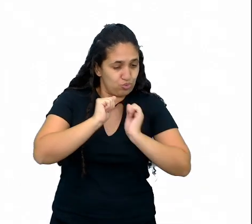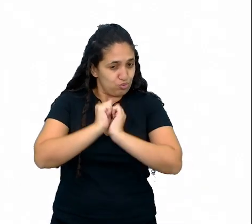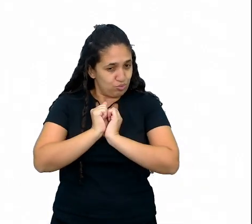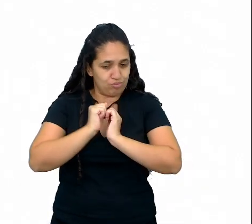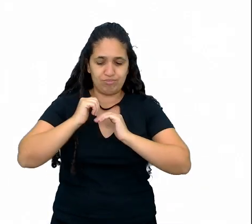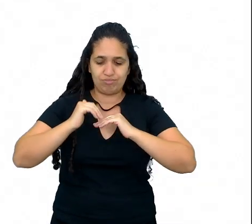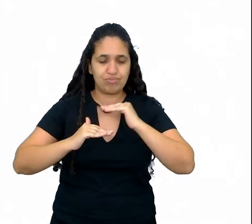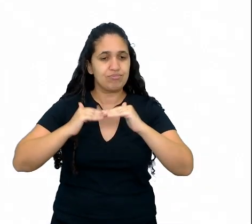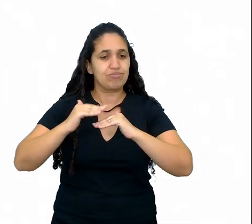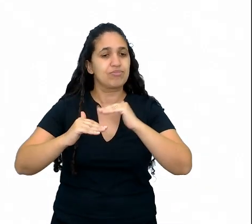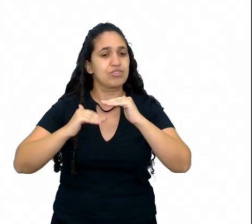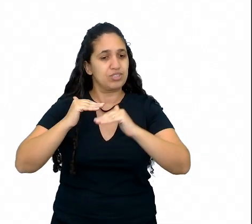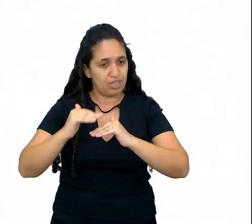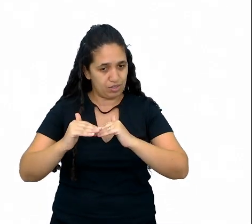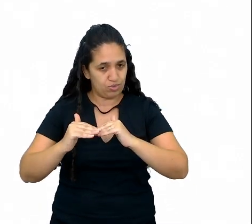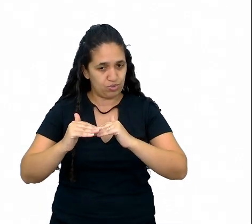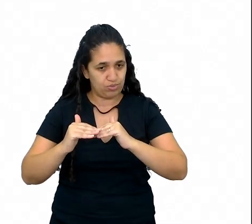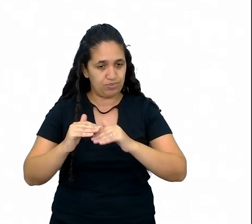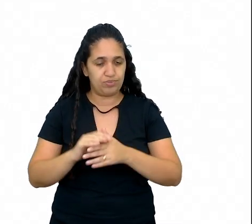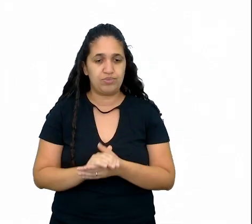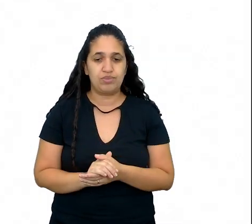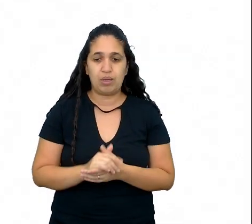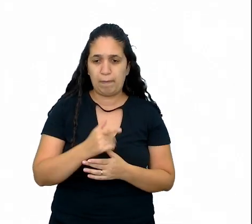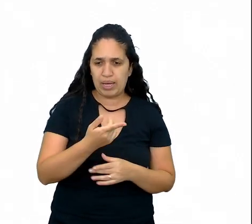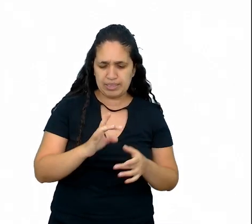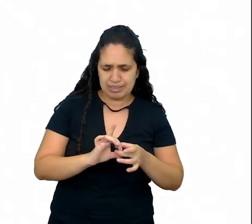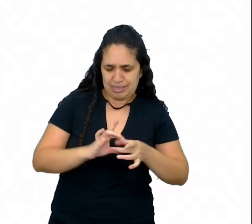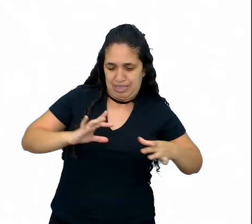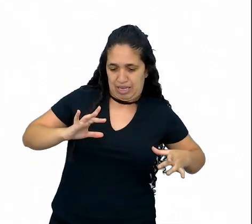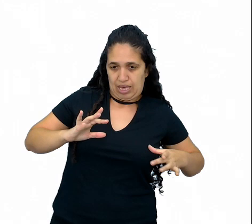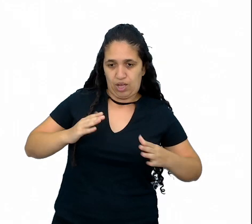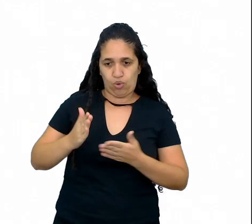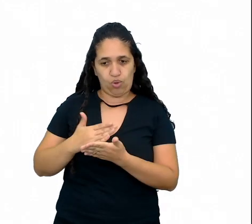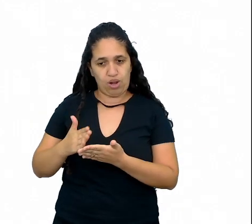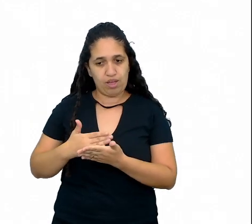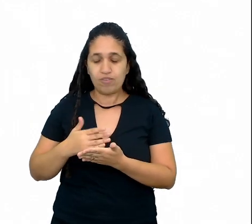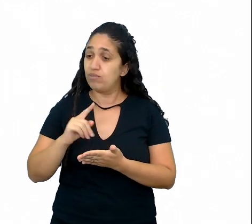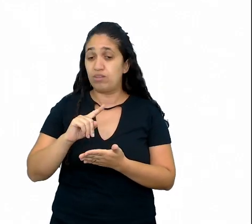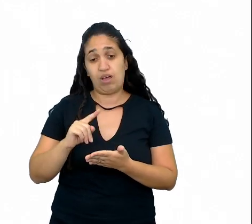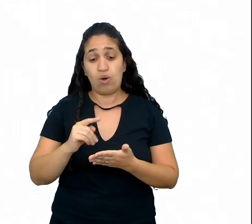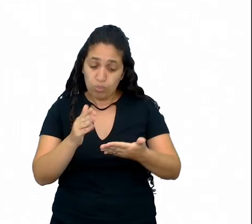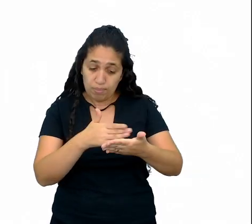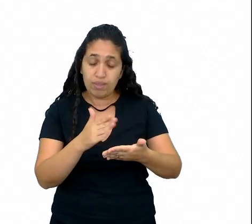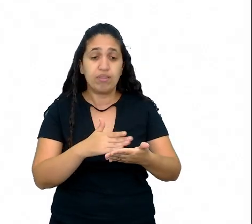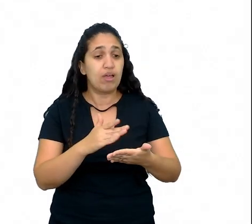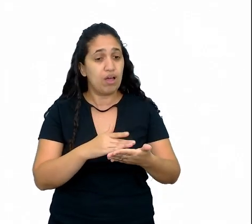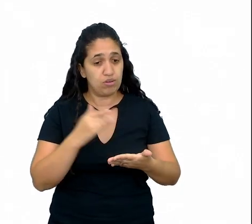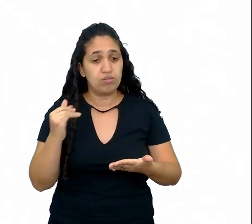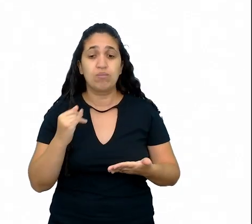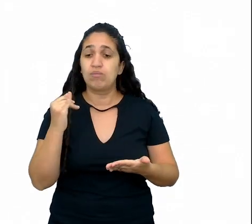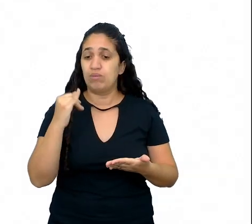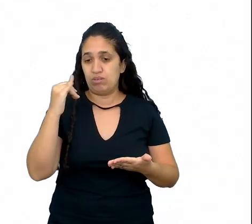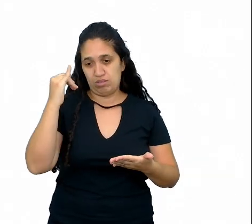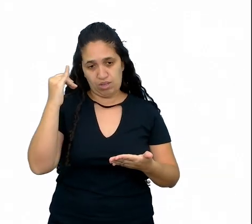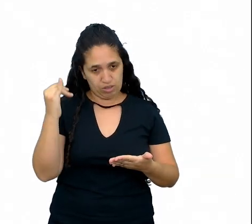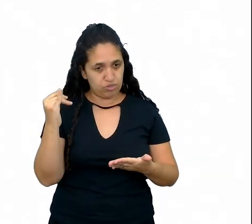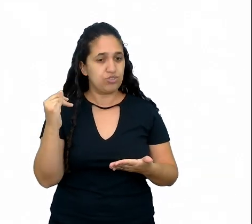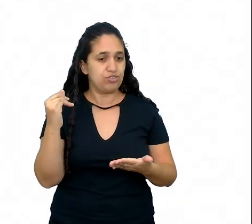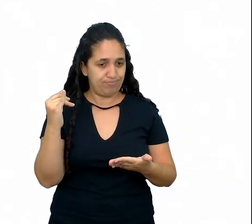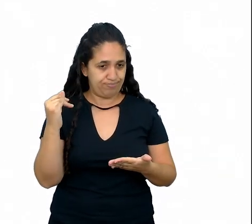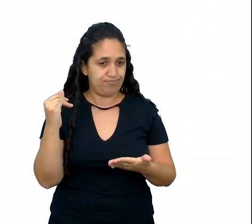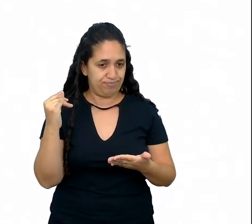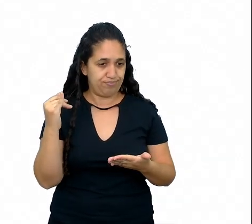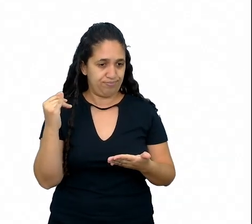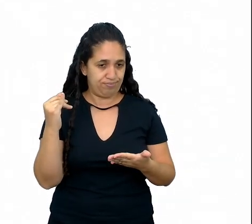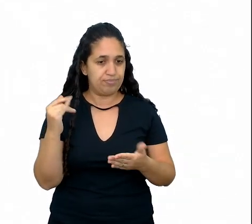processo, tá? Mas isso daí não vai estar desvinculado do uso do material, que ele é tão importante